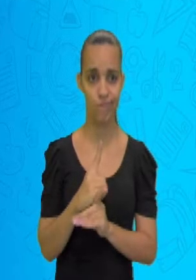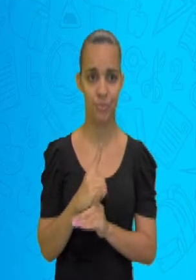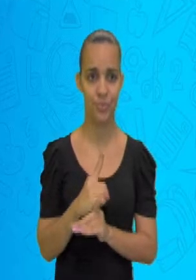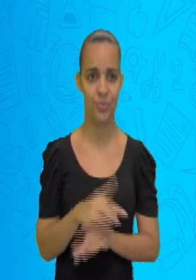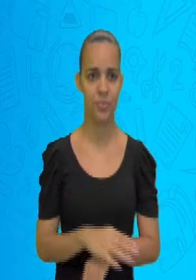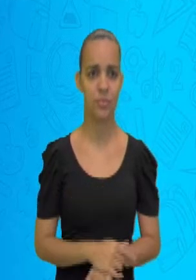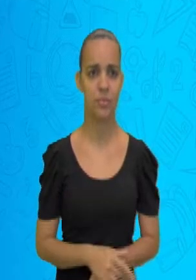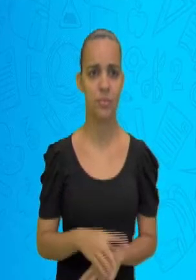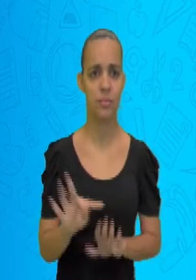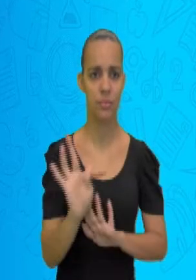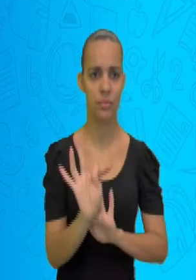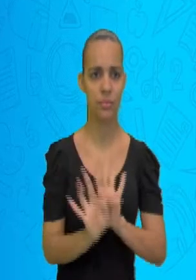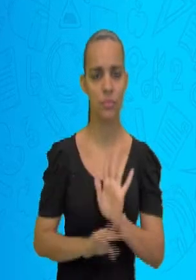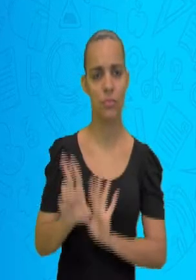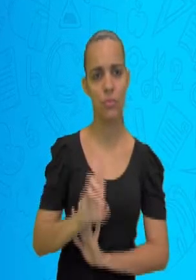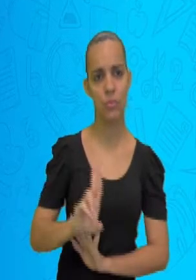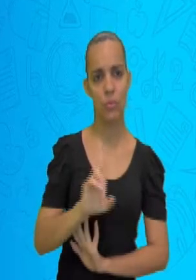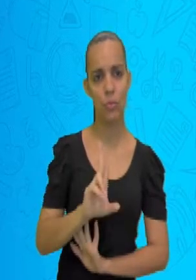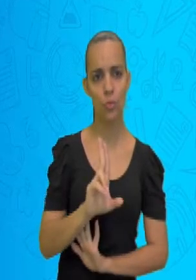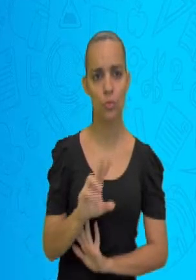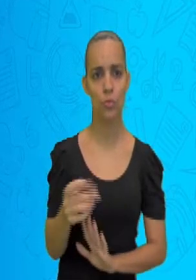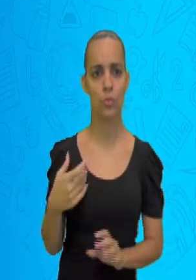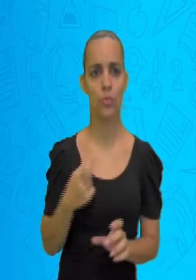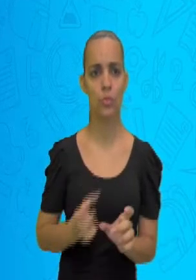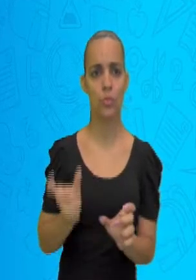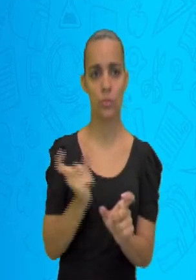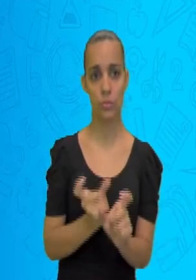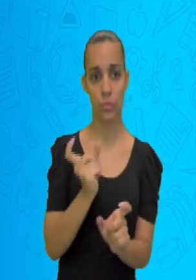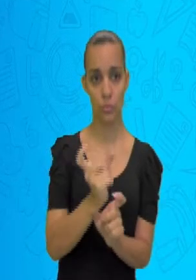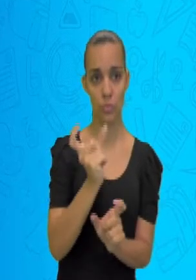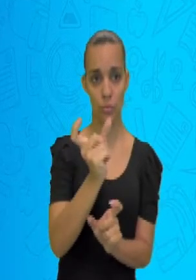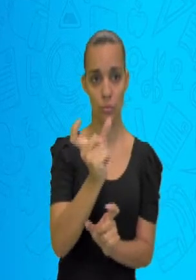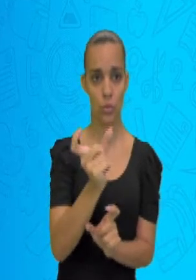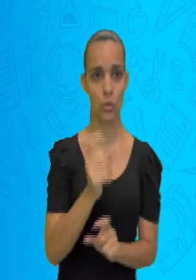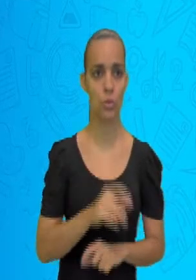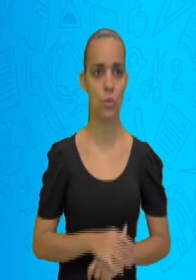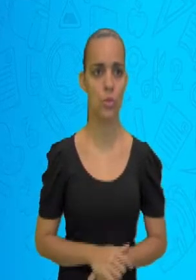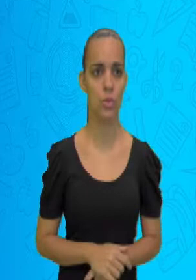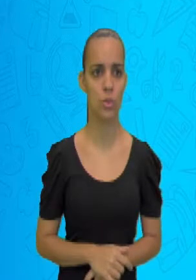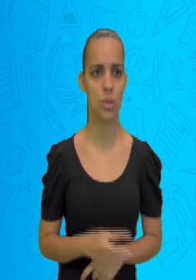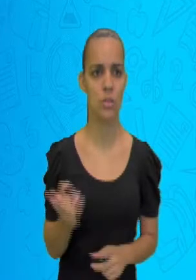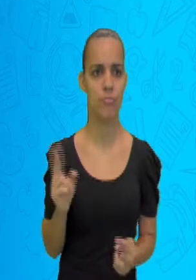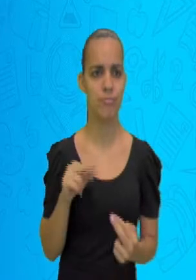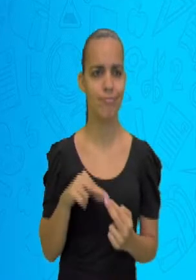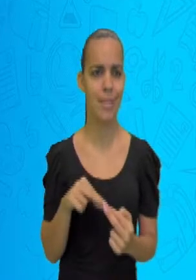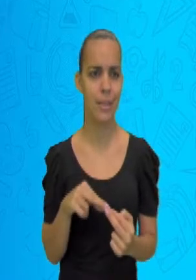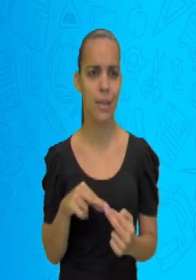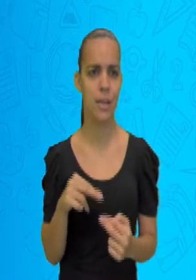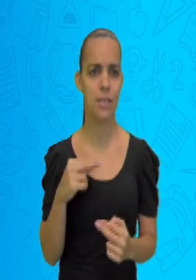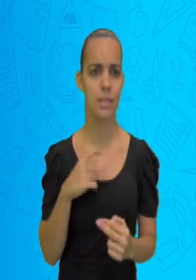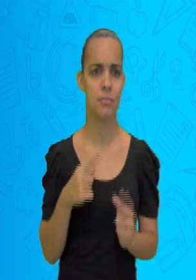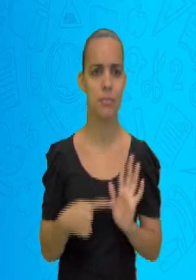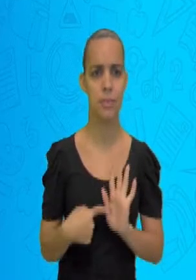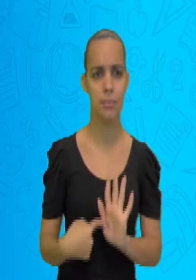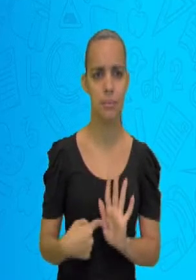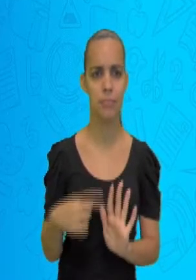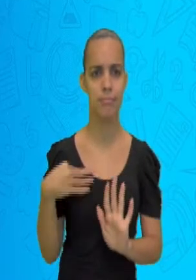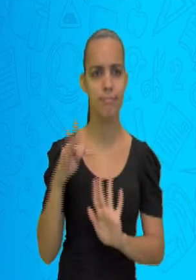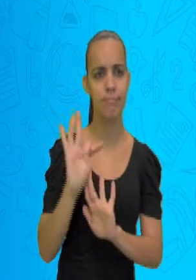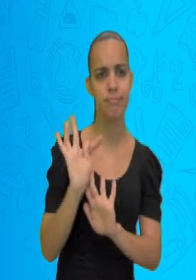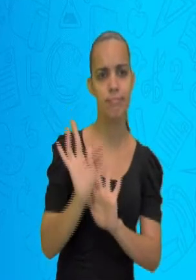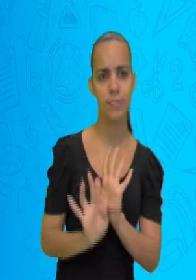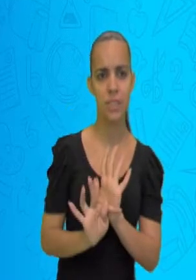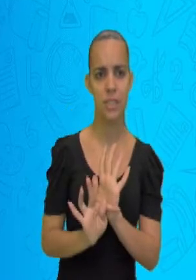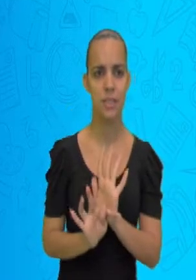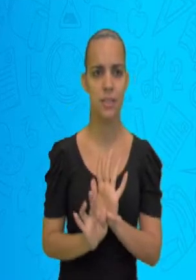uso de conjunções e a relação que estabelece entre partes do texto, adição, oposição,